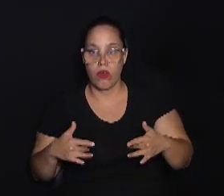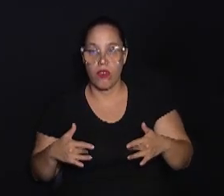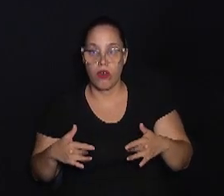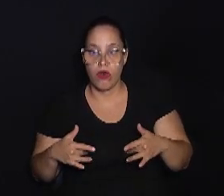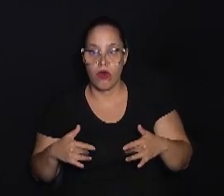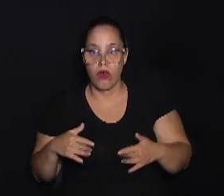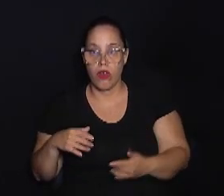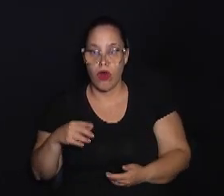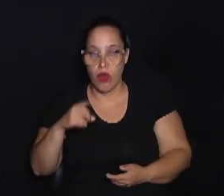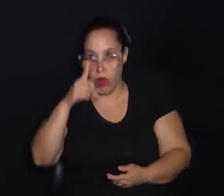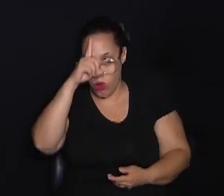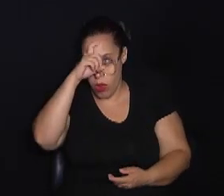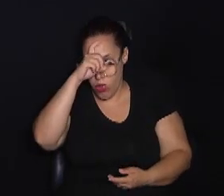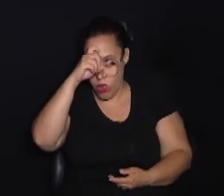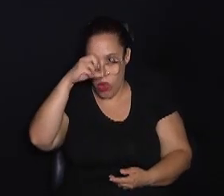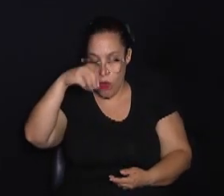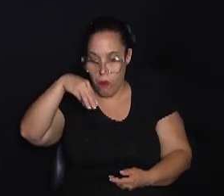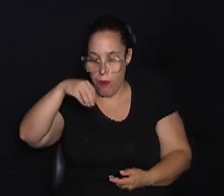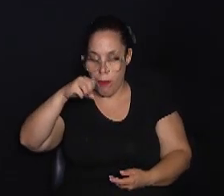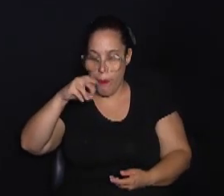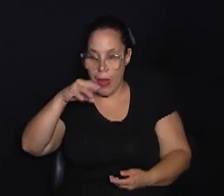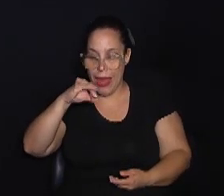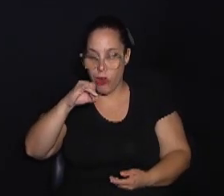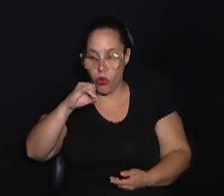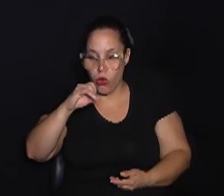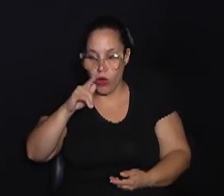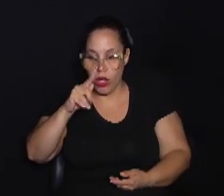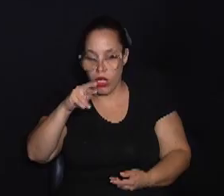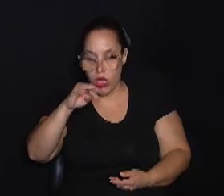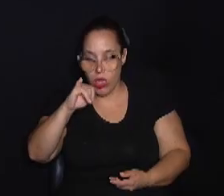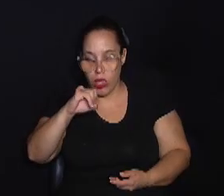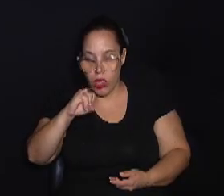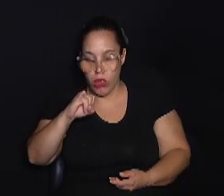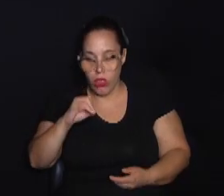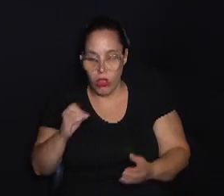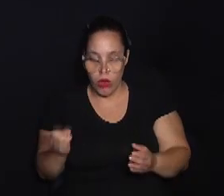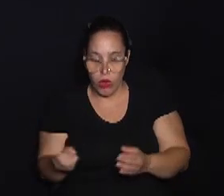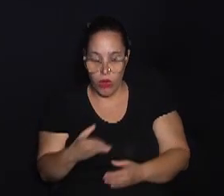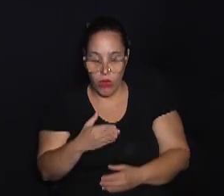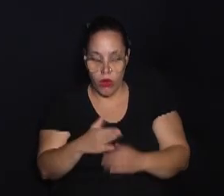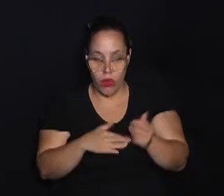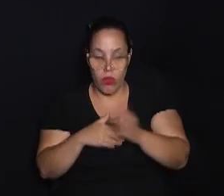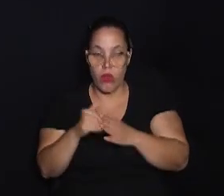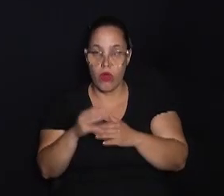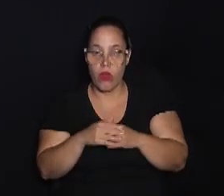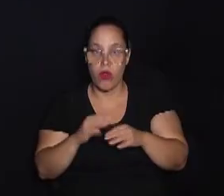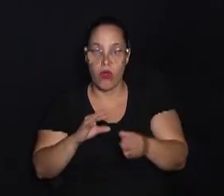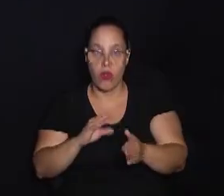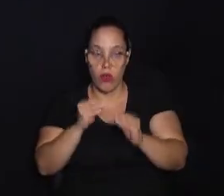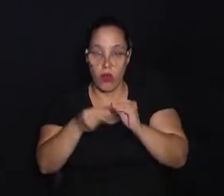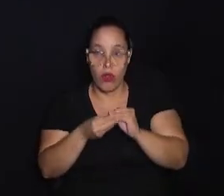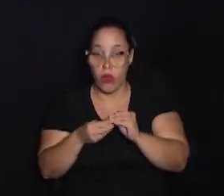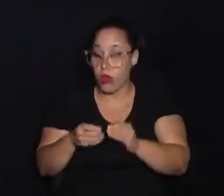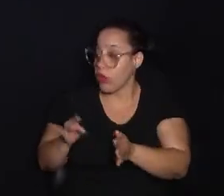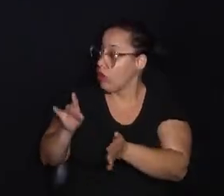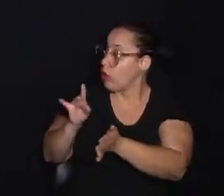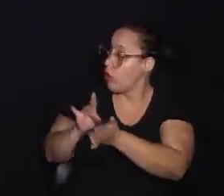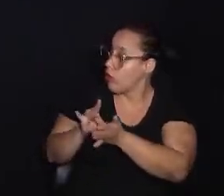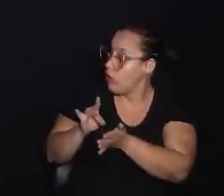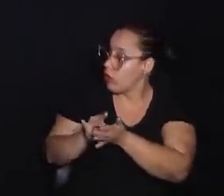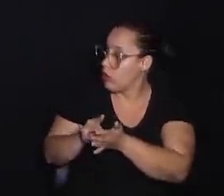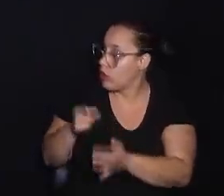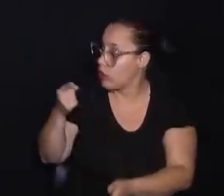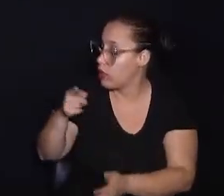Mário Gatti. Esta lei complementar estabelece um novo instituto de prestação de horas complementares? Na verdade,